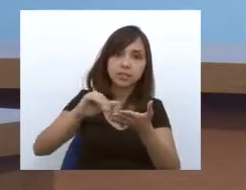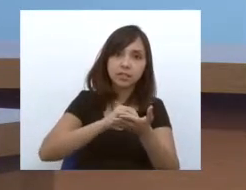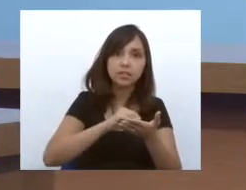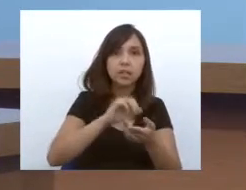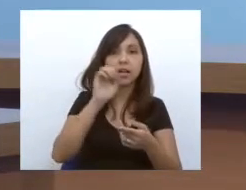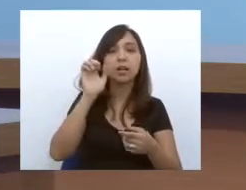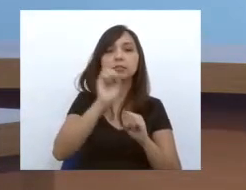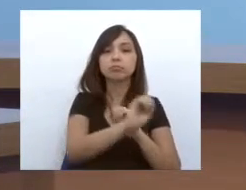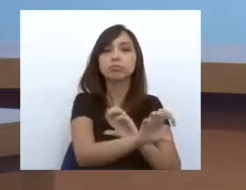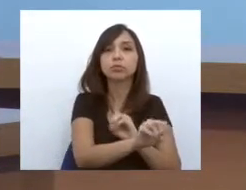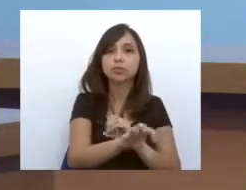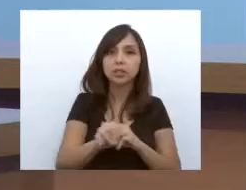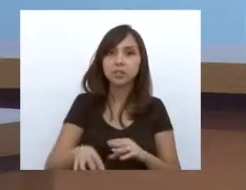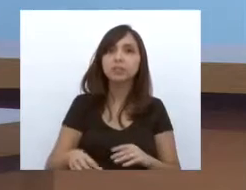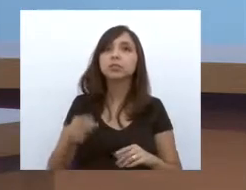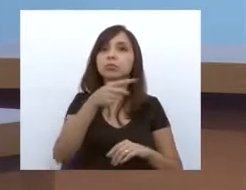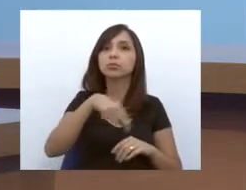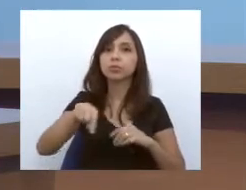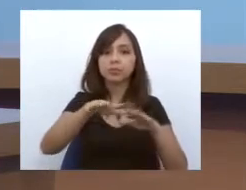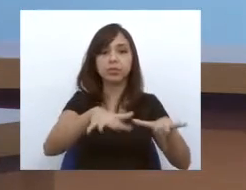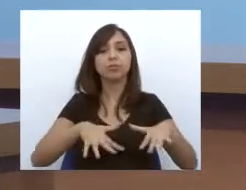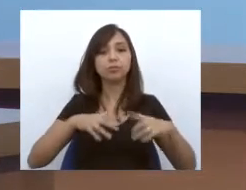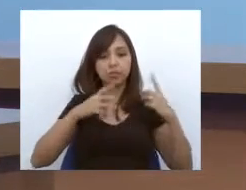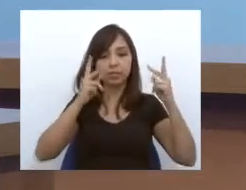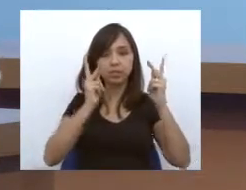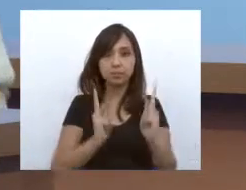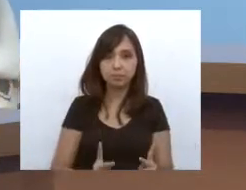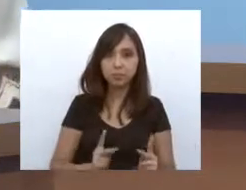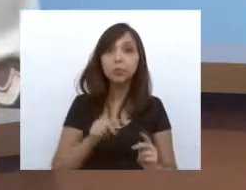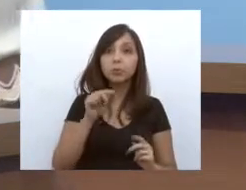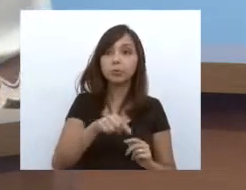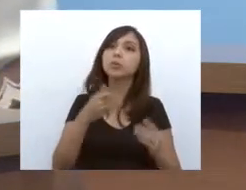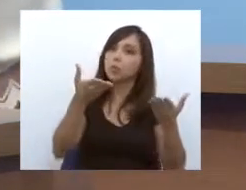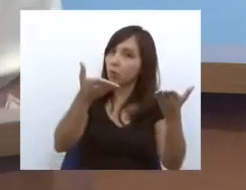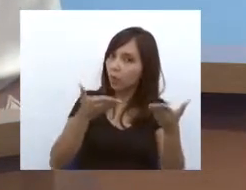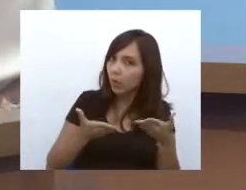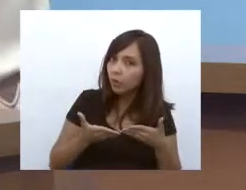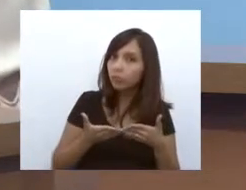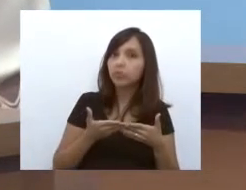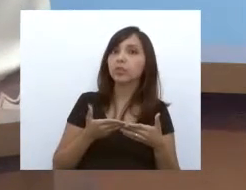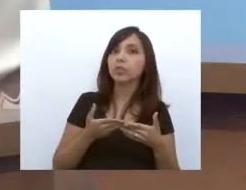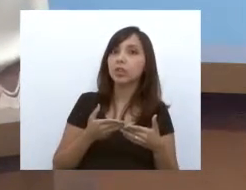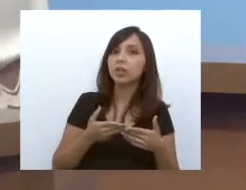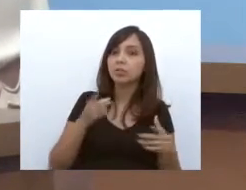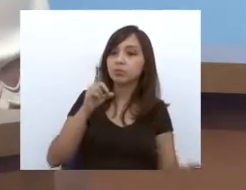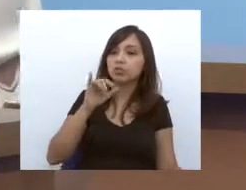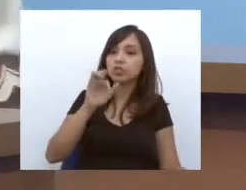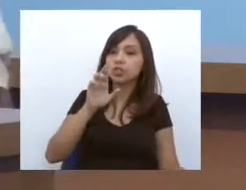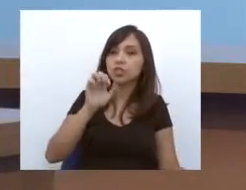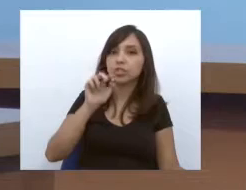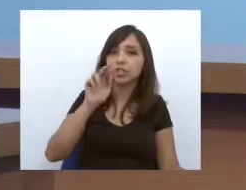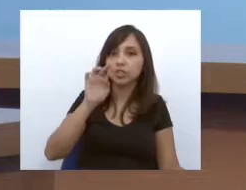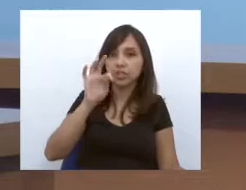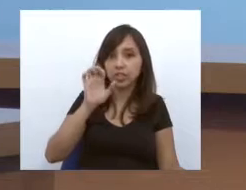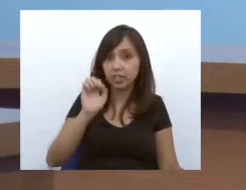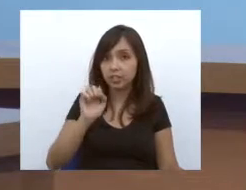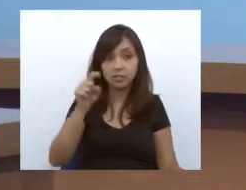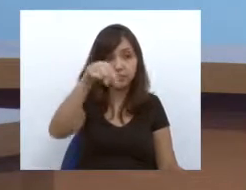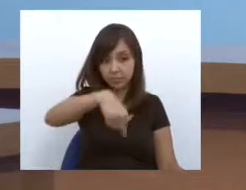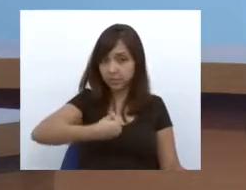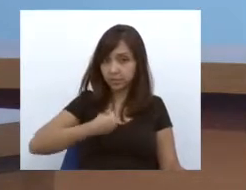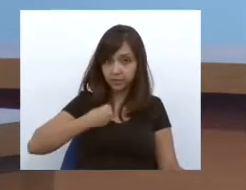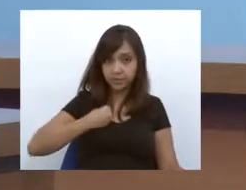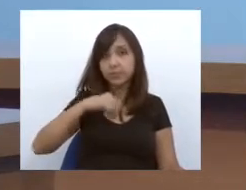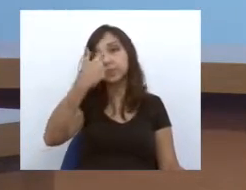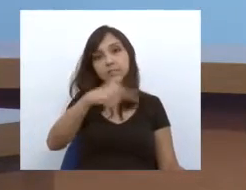Educação Estadual. Fizemos audiência pública nessa casa, convidamos as dirigentes de ensino que não